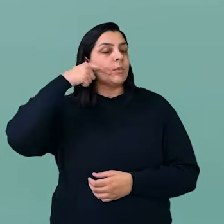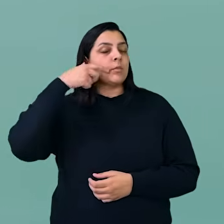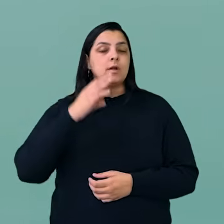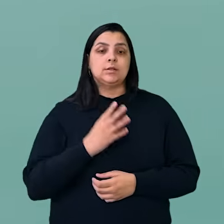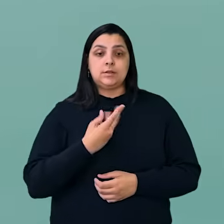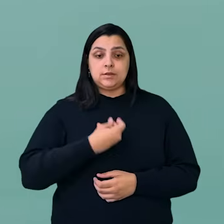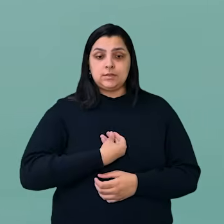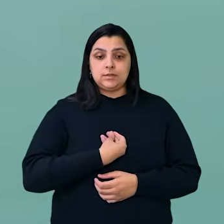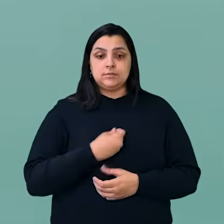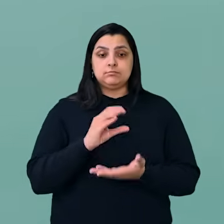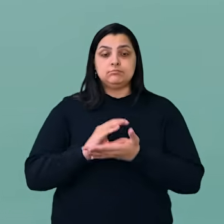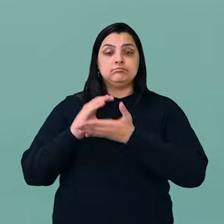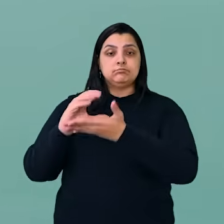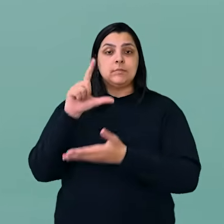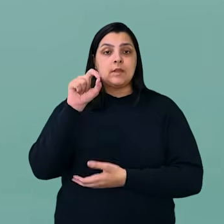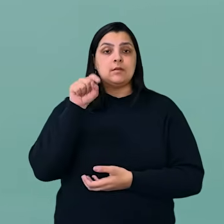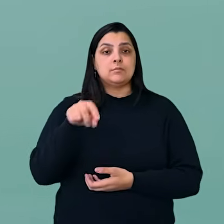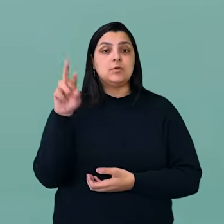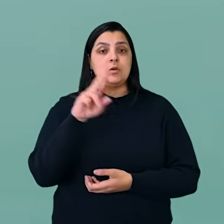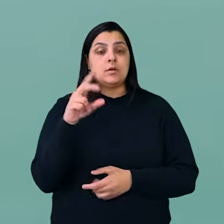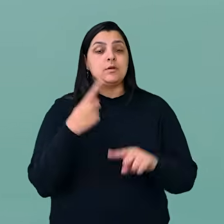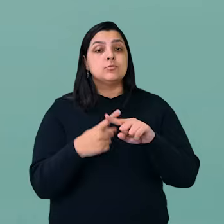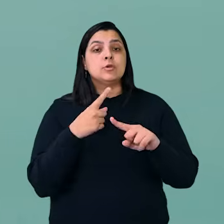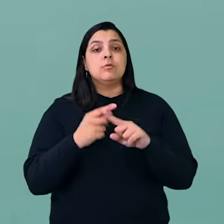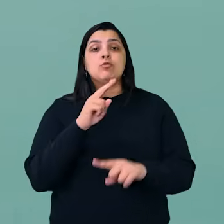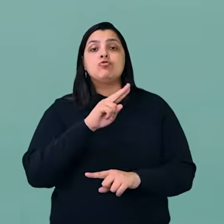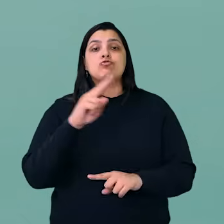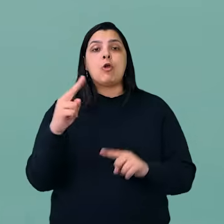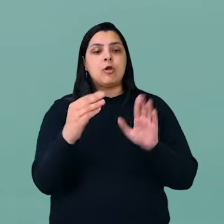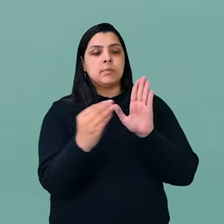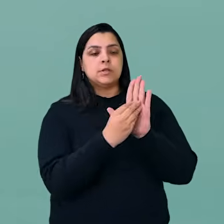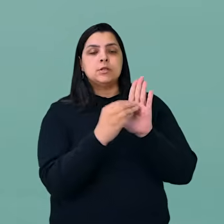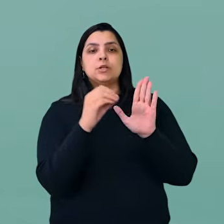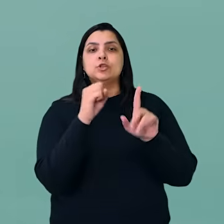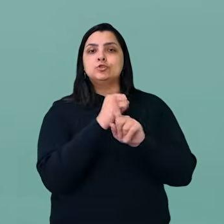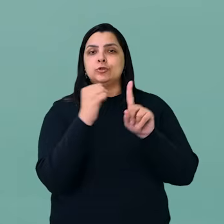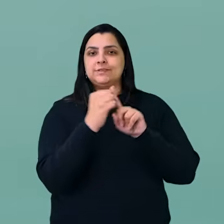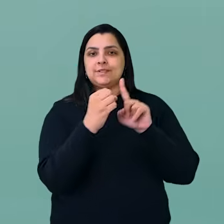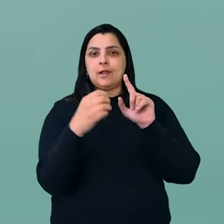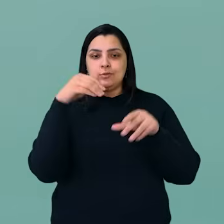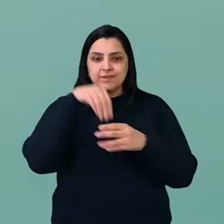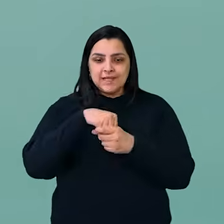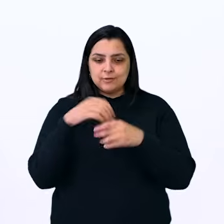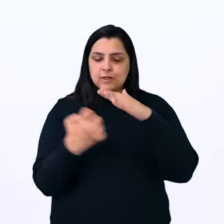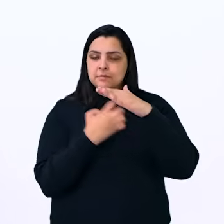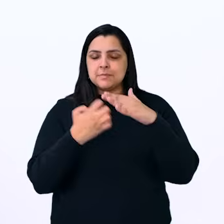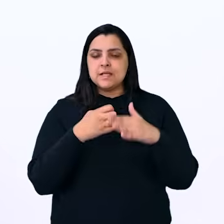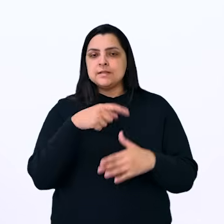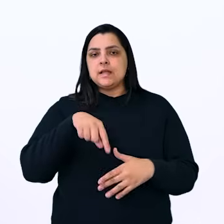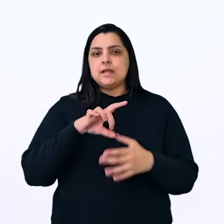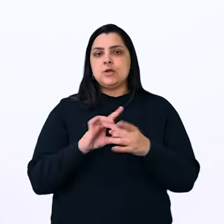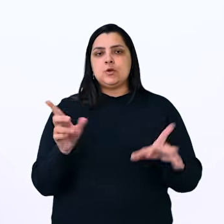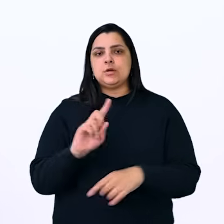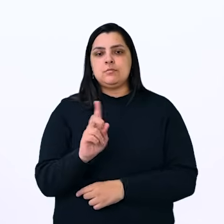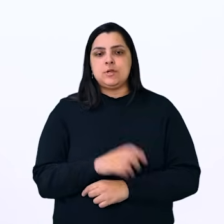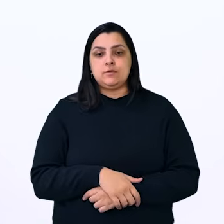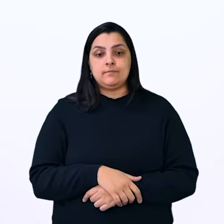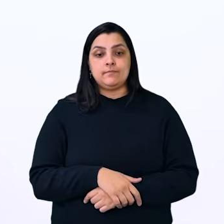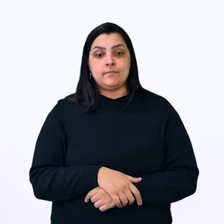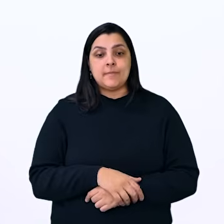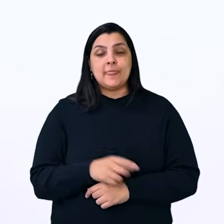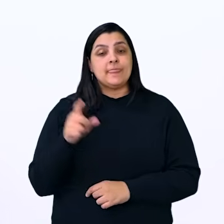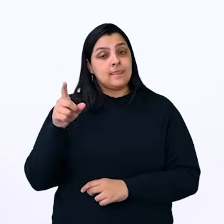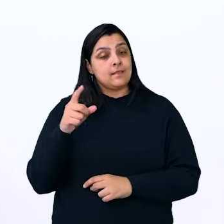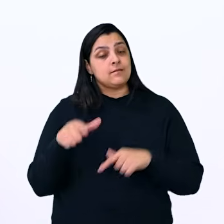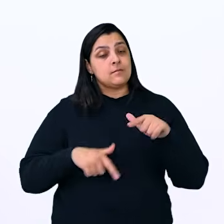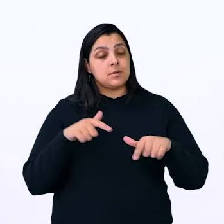trans será indenizada em R$10 mil por não ter sido reconhecida pelo nome social no trabalho. A segunda turma entendeu que a trabalhadora